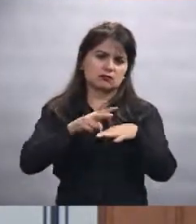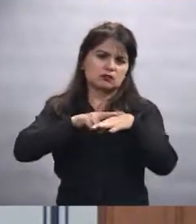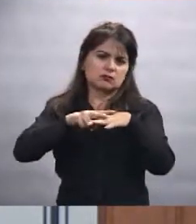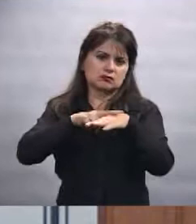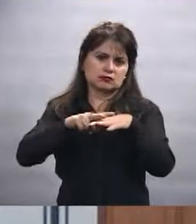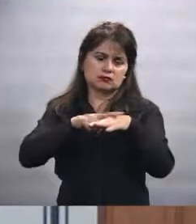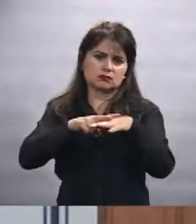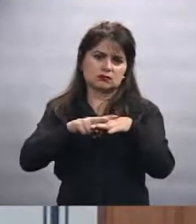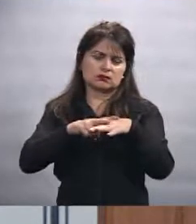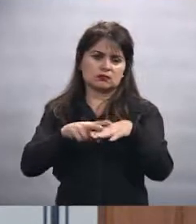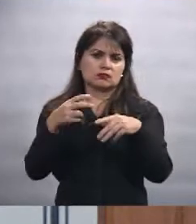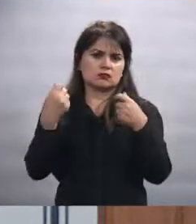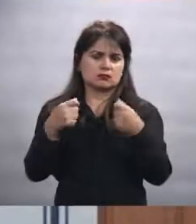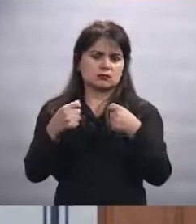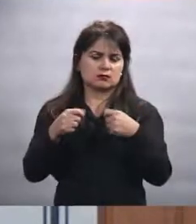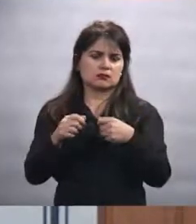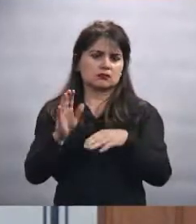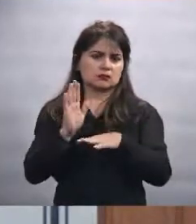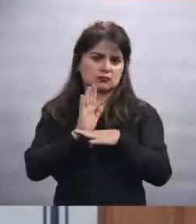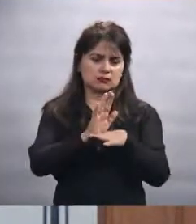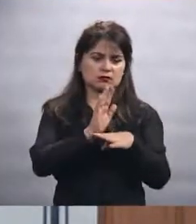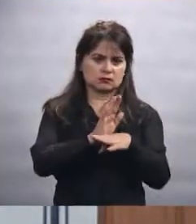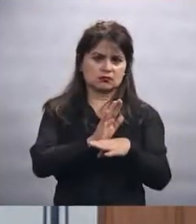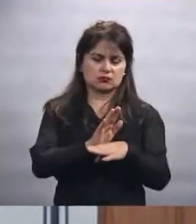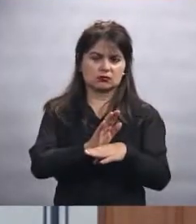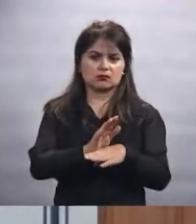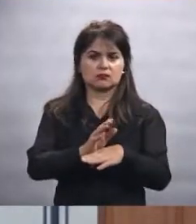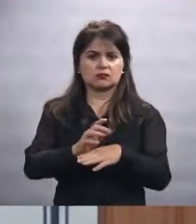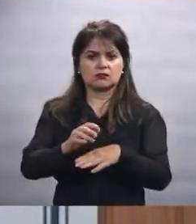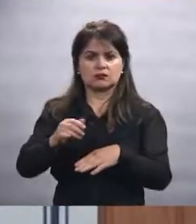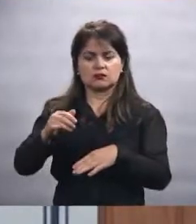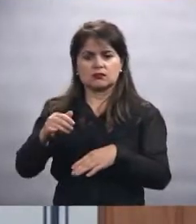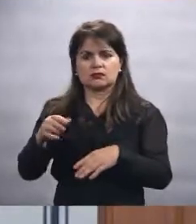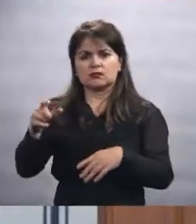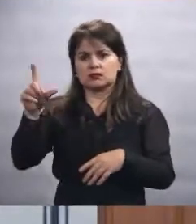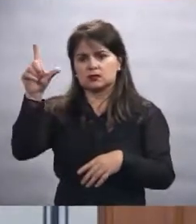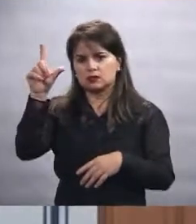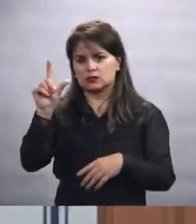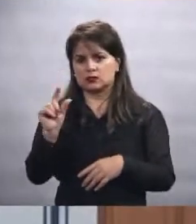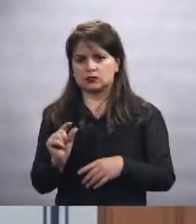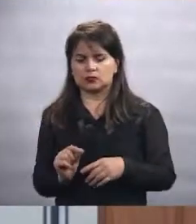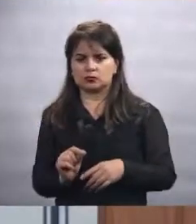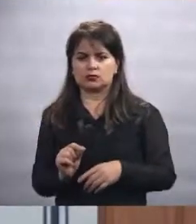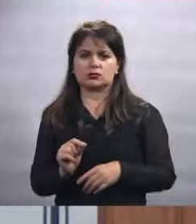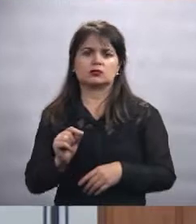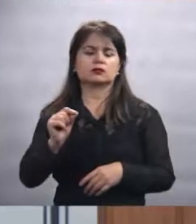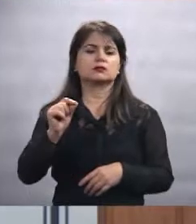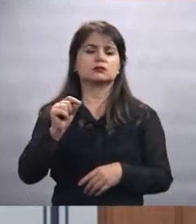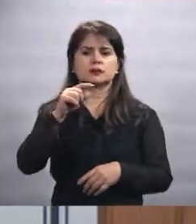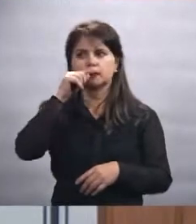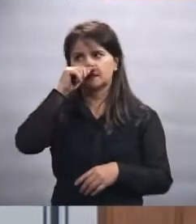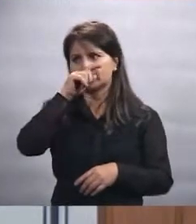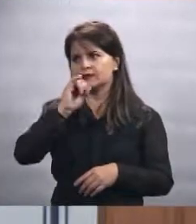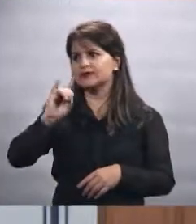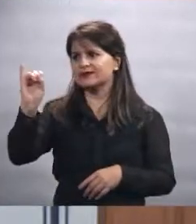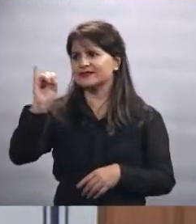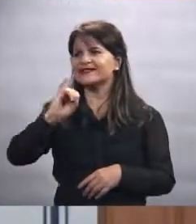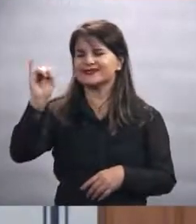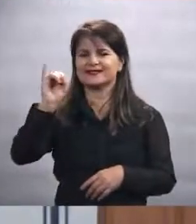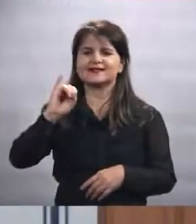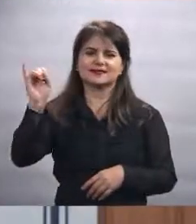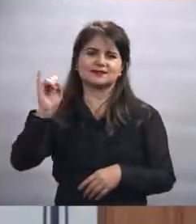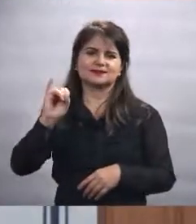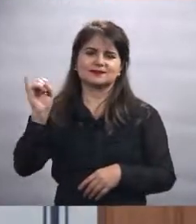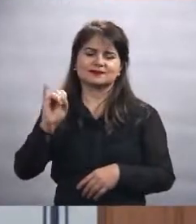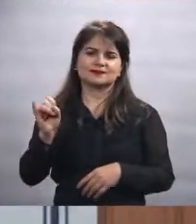características favoráveis à cidade, estimulando condutas sustentáveis, preservando e reduzindo o impacto do meio